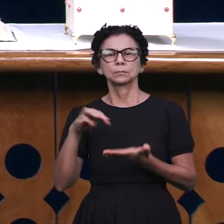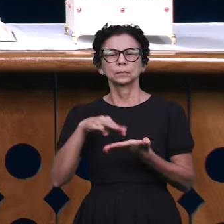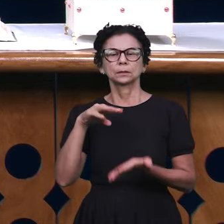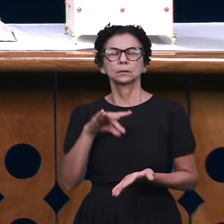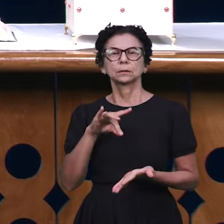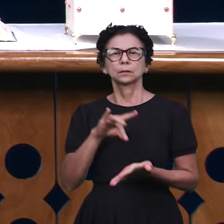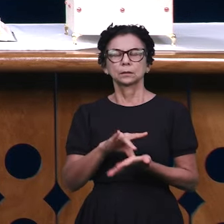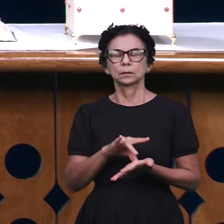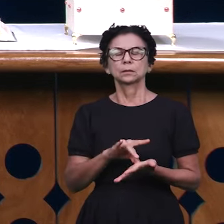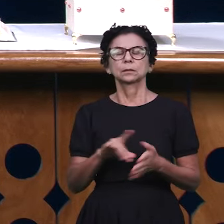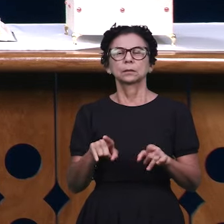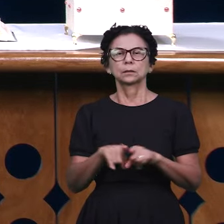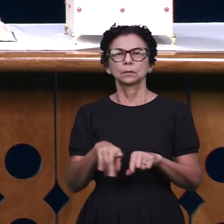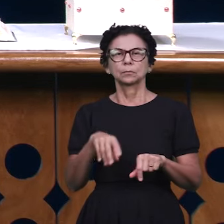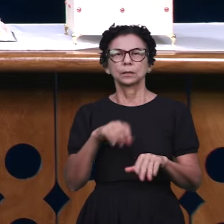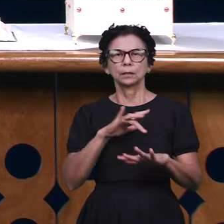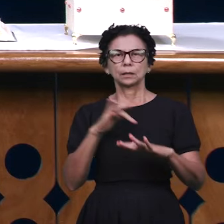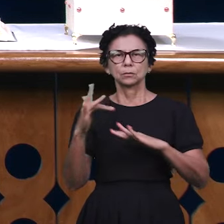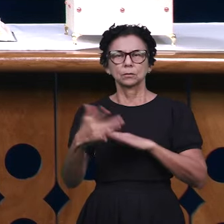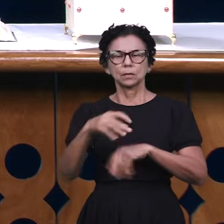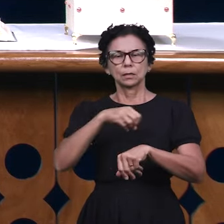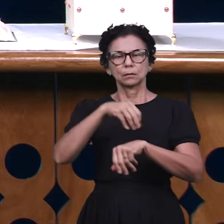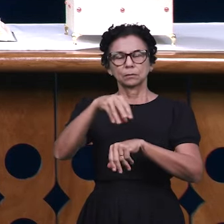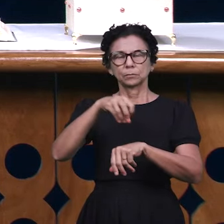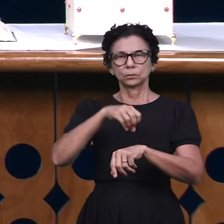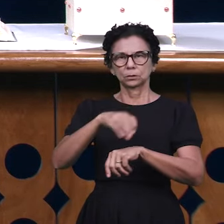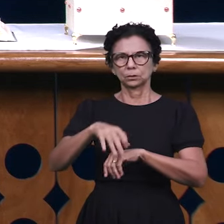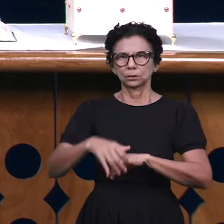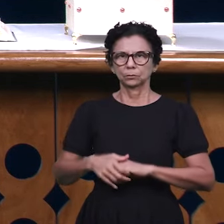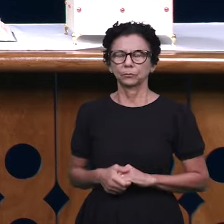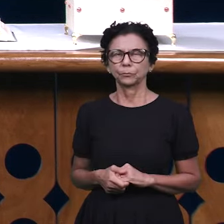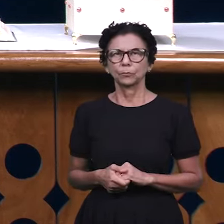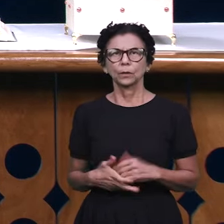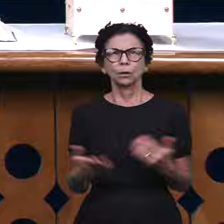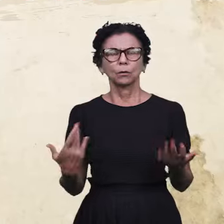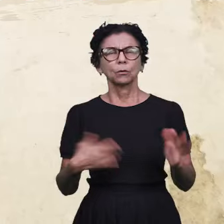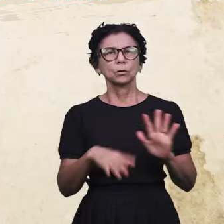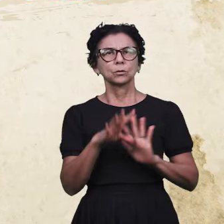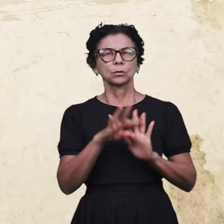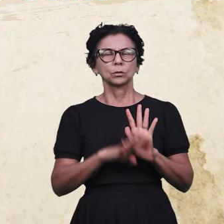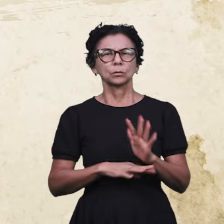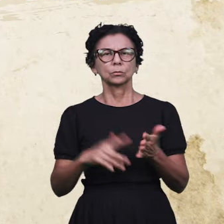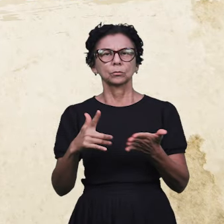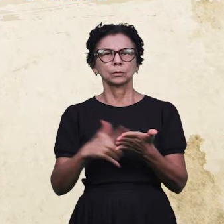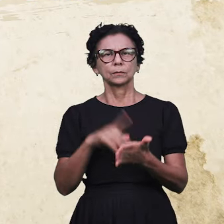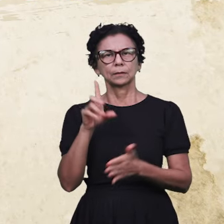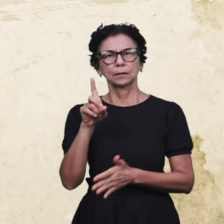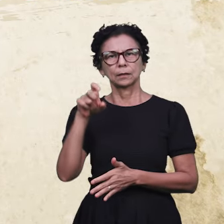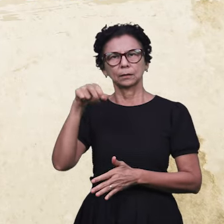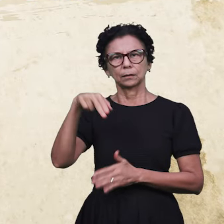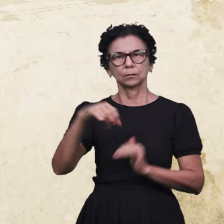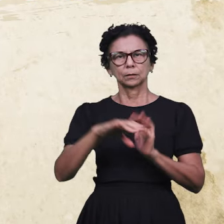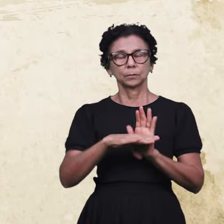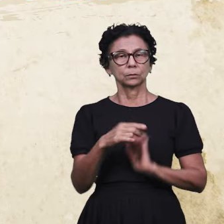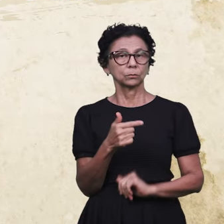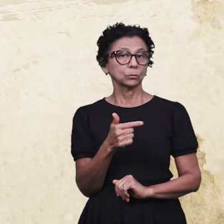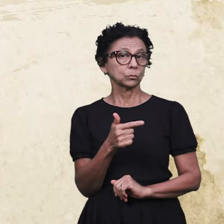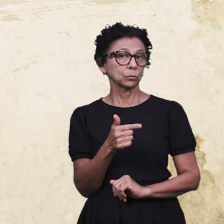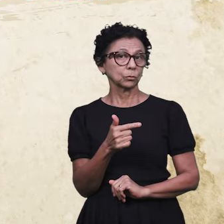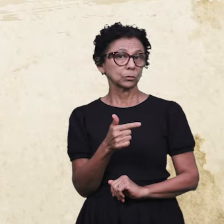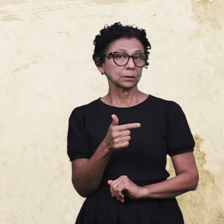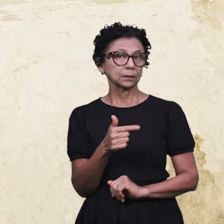também através das suas redes sociais. O texto que nós temos hoje está em Daniel, capítulo